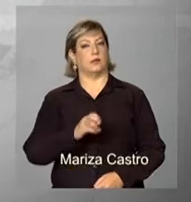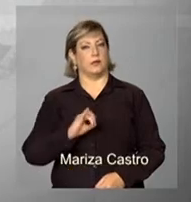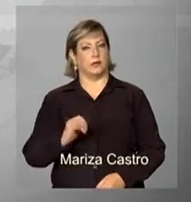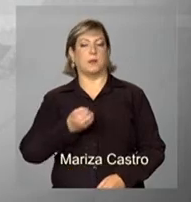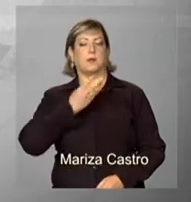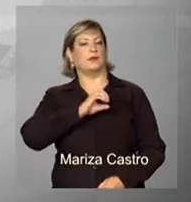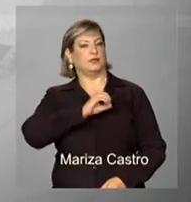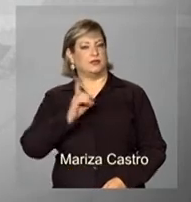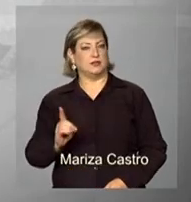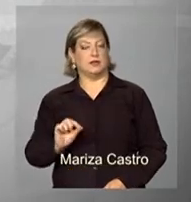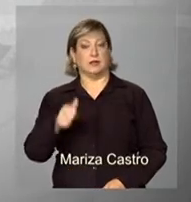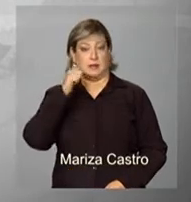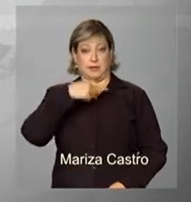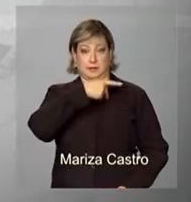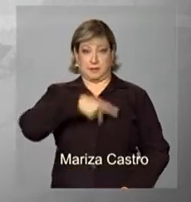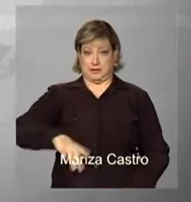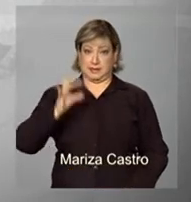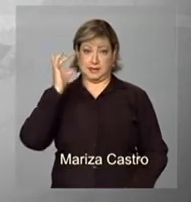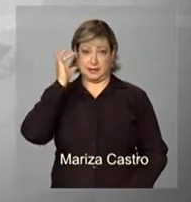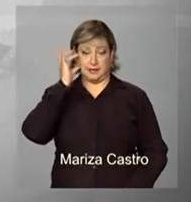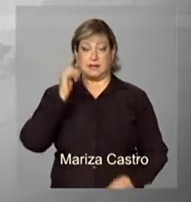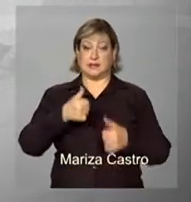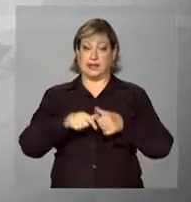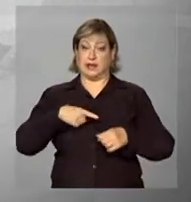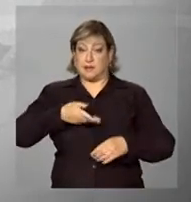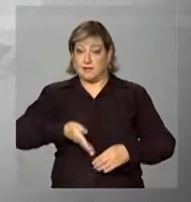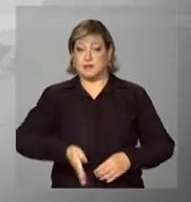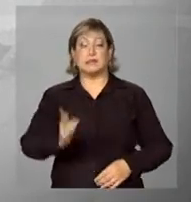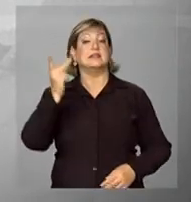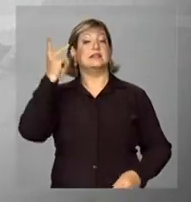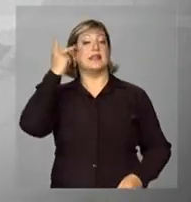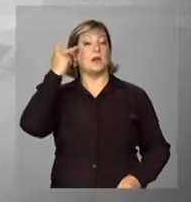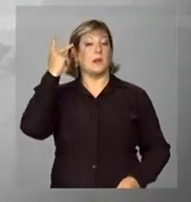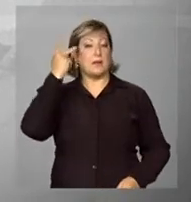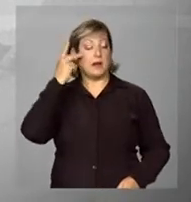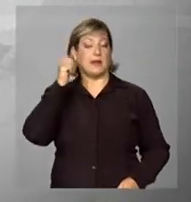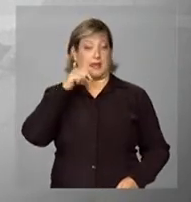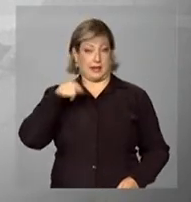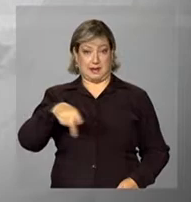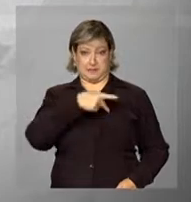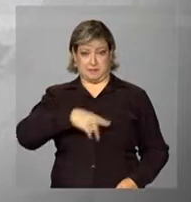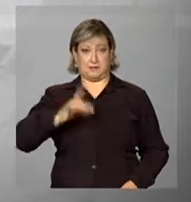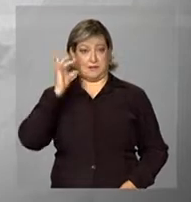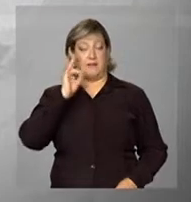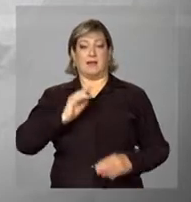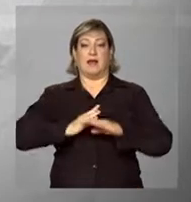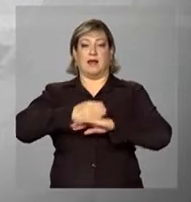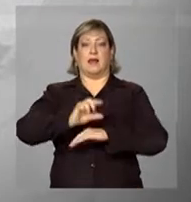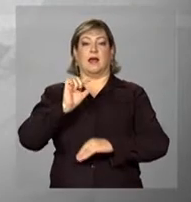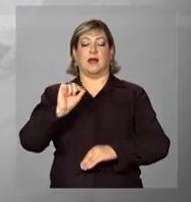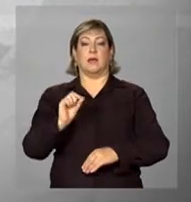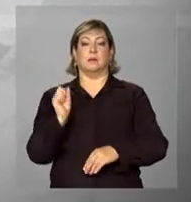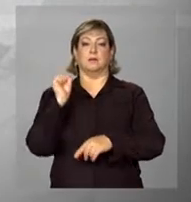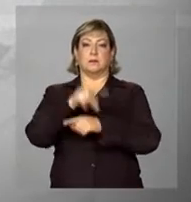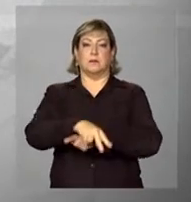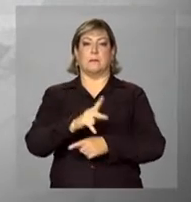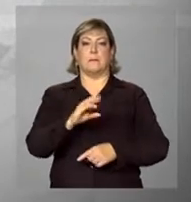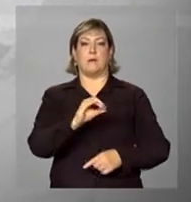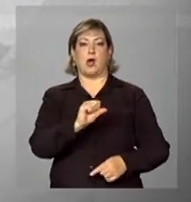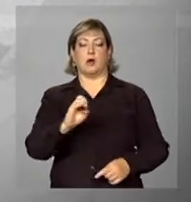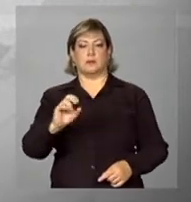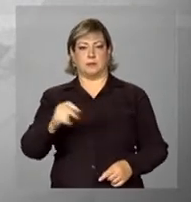Olá, bom dia. A presidenta Dilma Rousseff está a caminho de São Paulo. Ela vai participar da posse do presidente